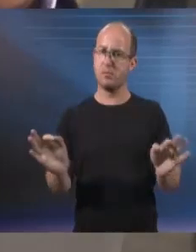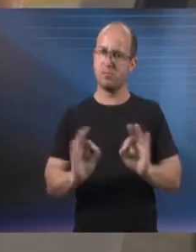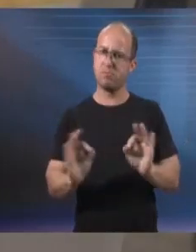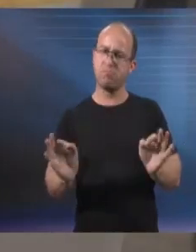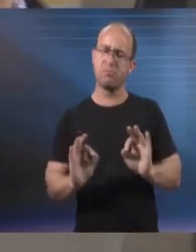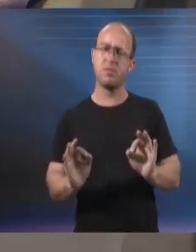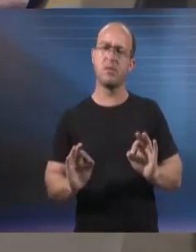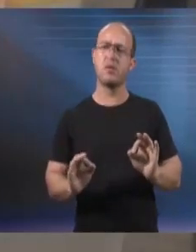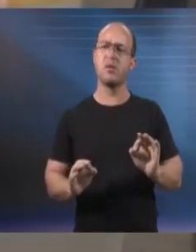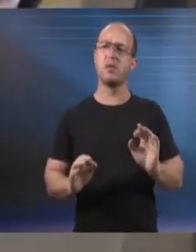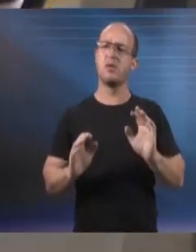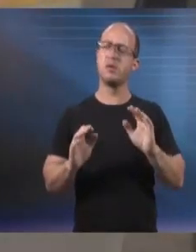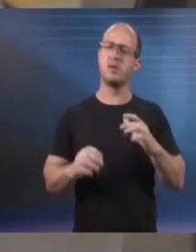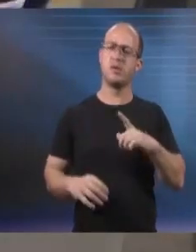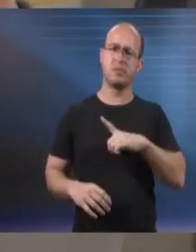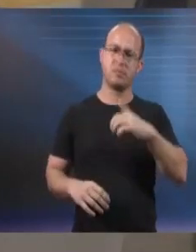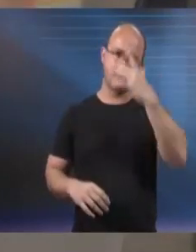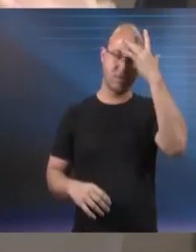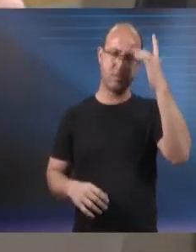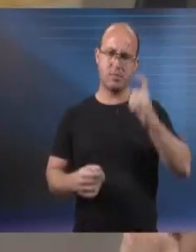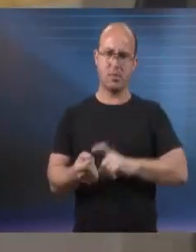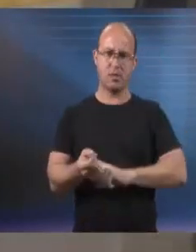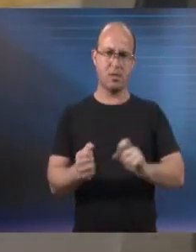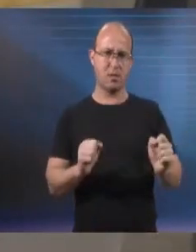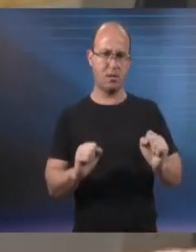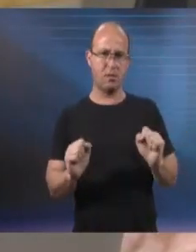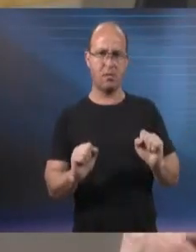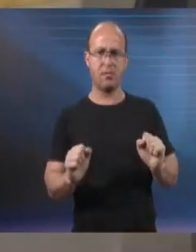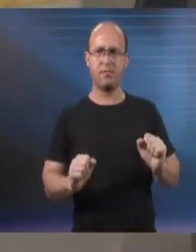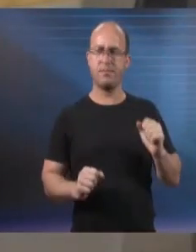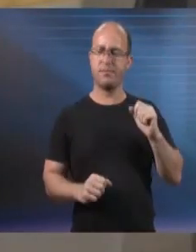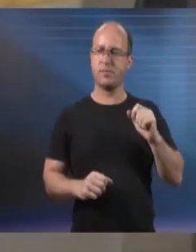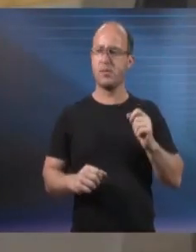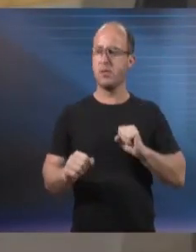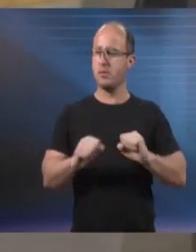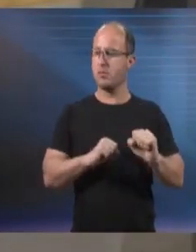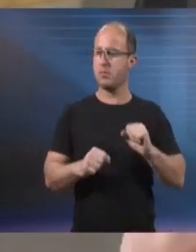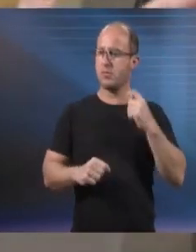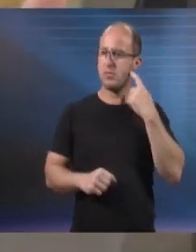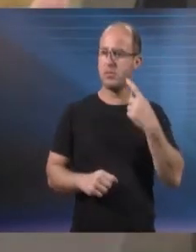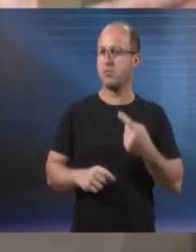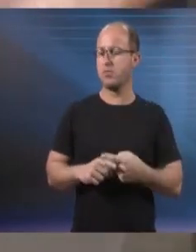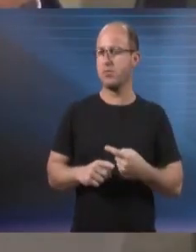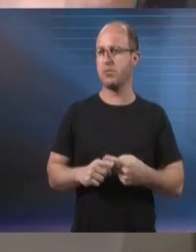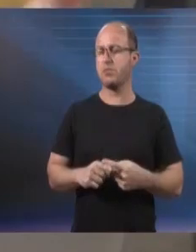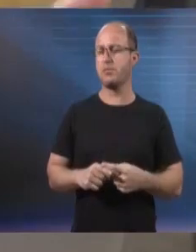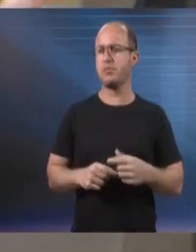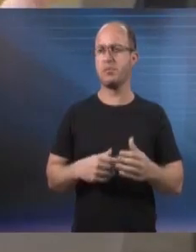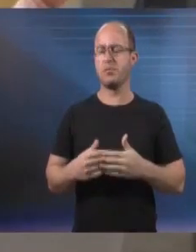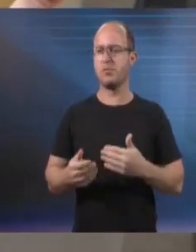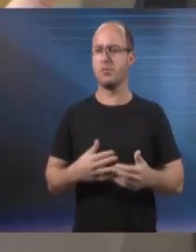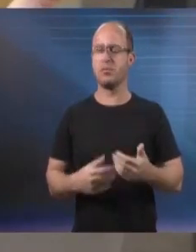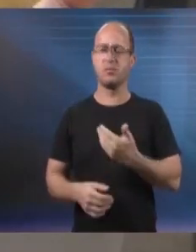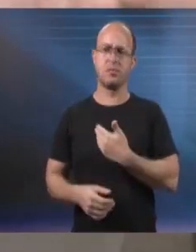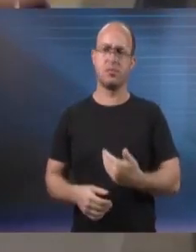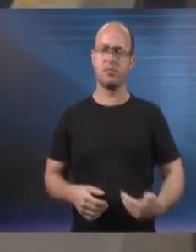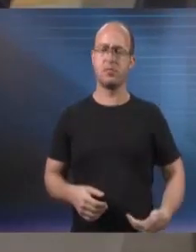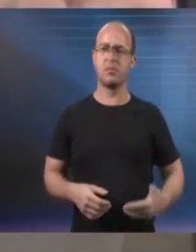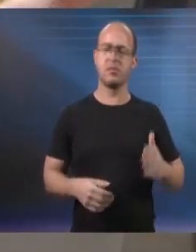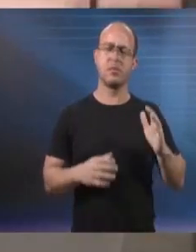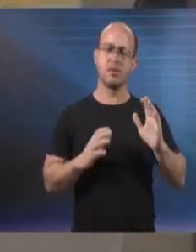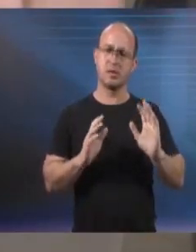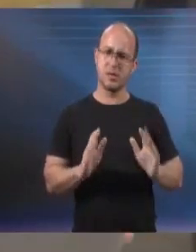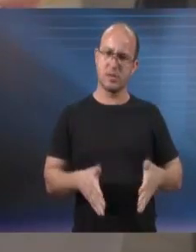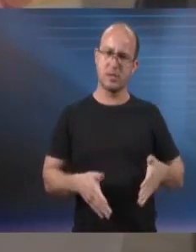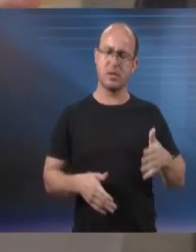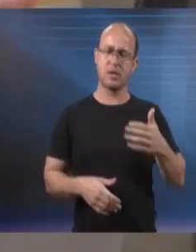gente já começando a ficar nervoso para o debate, não sei por quê. Porque, ora, qualquer governo, quem já